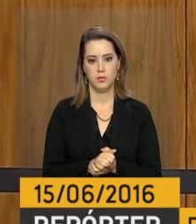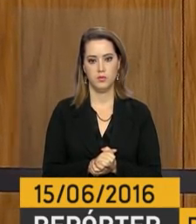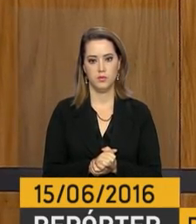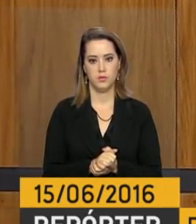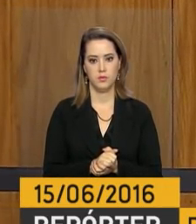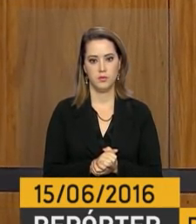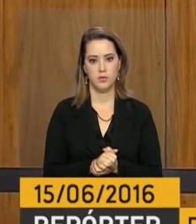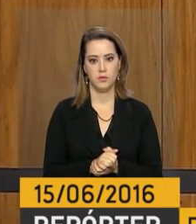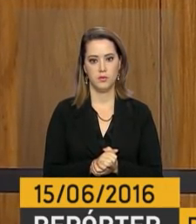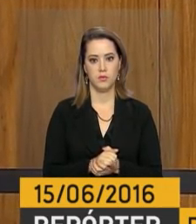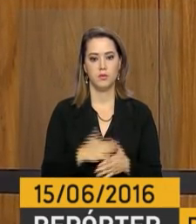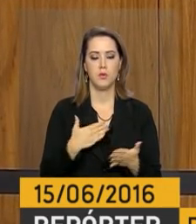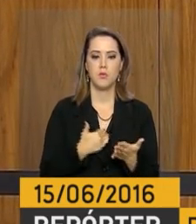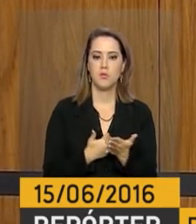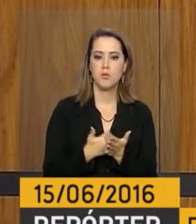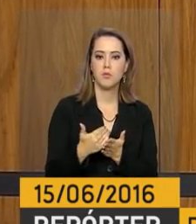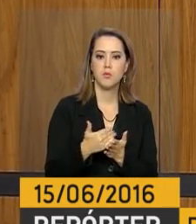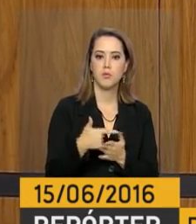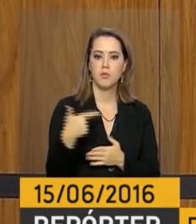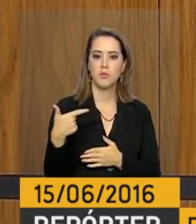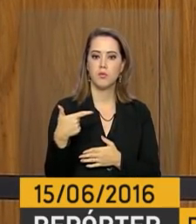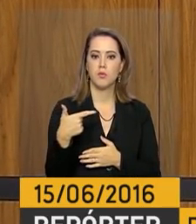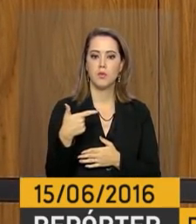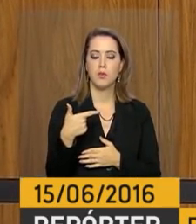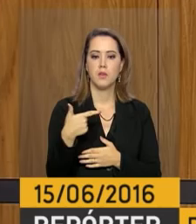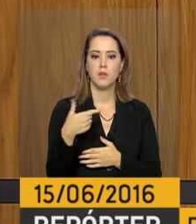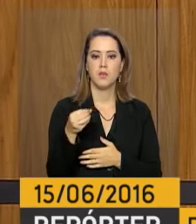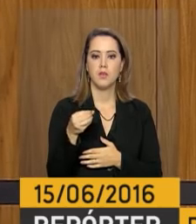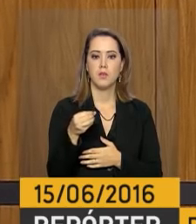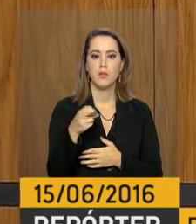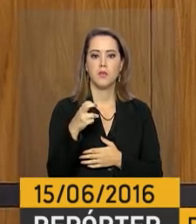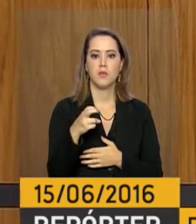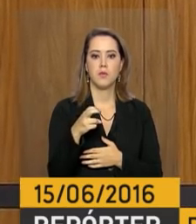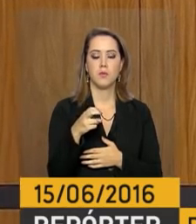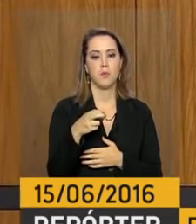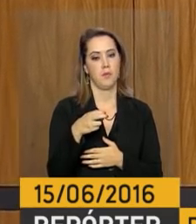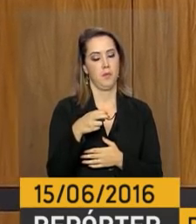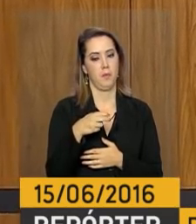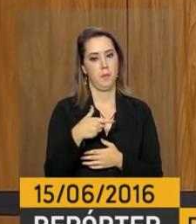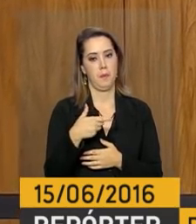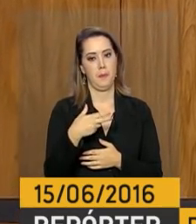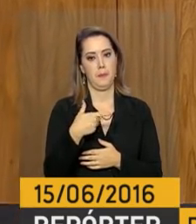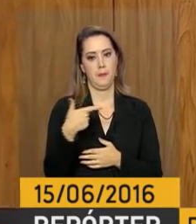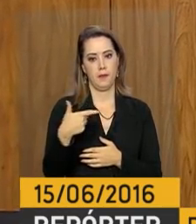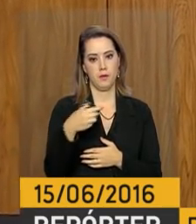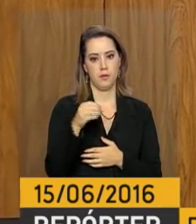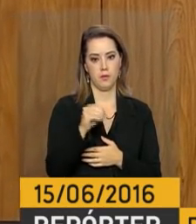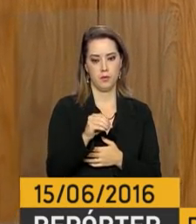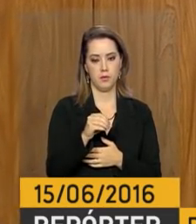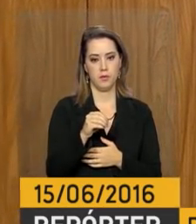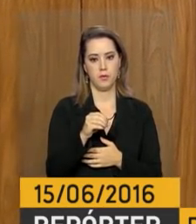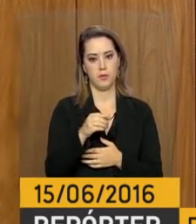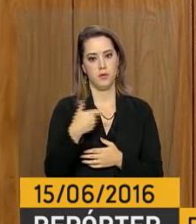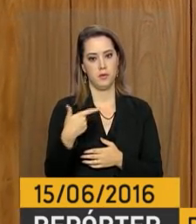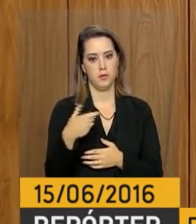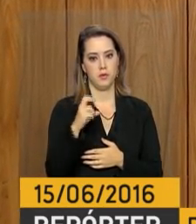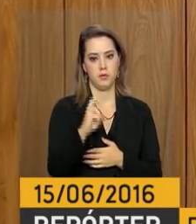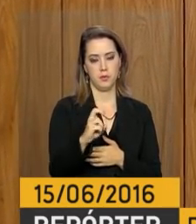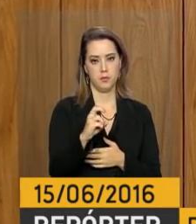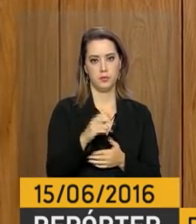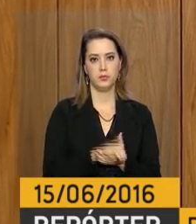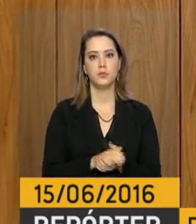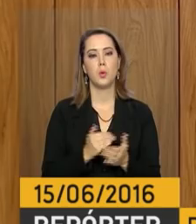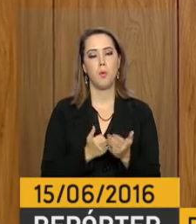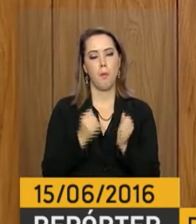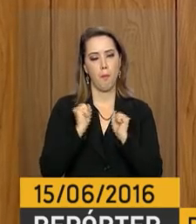Exato. A partir daí ele pode a partir daí ele pode, ele ele pode, o presidente da República pode, ele vai